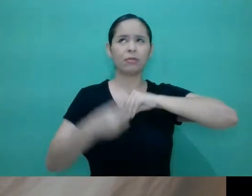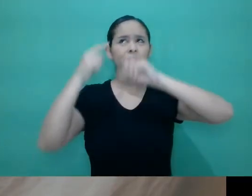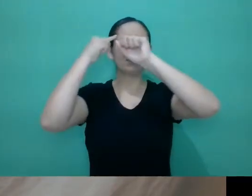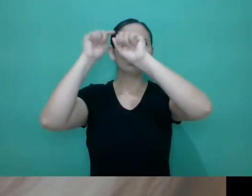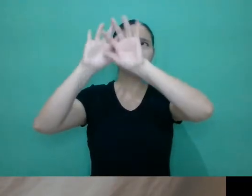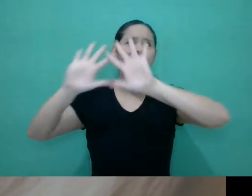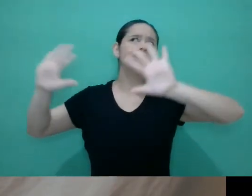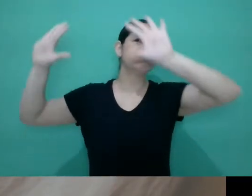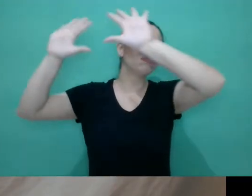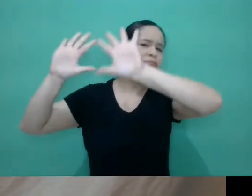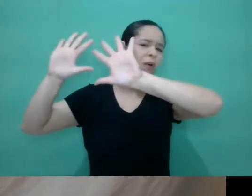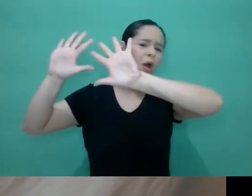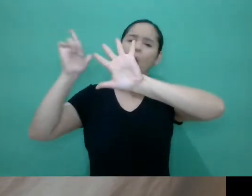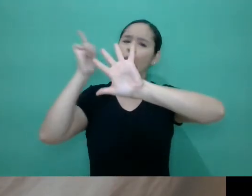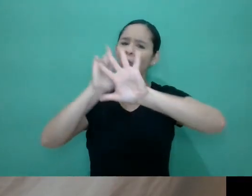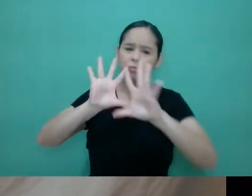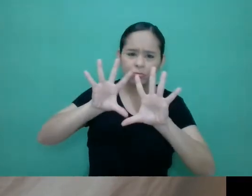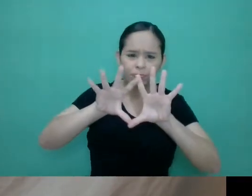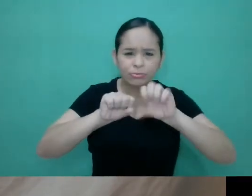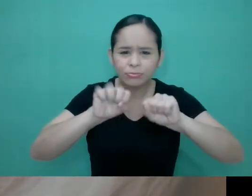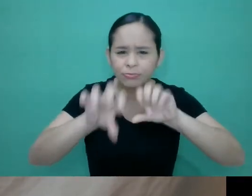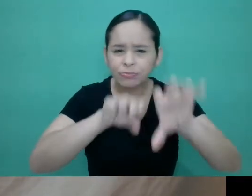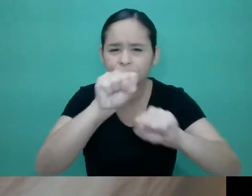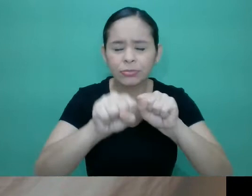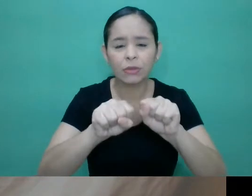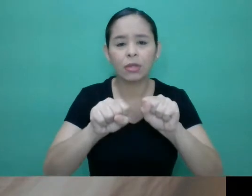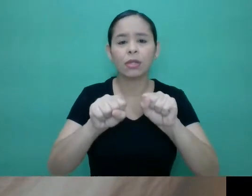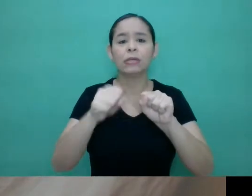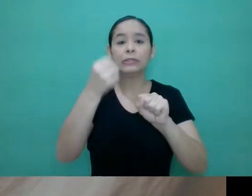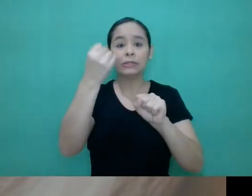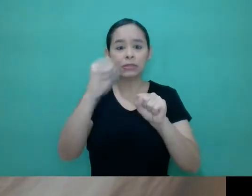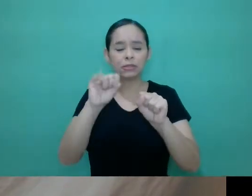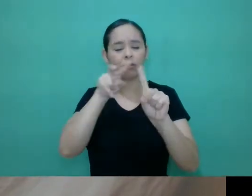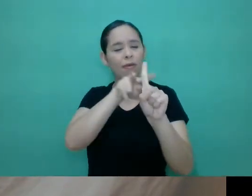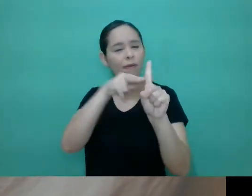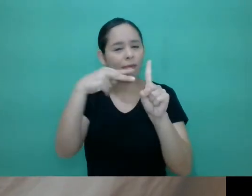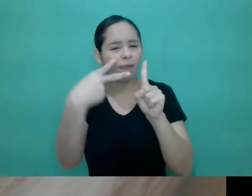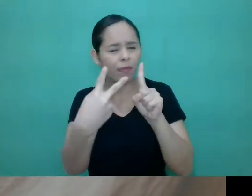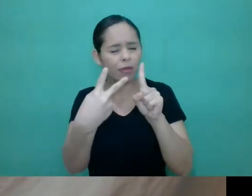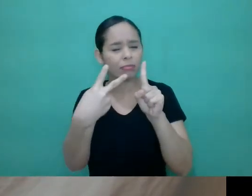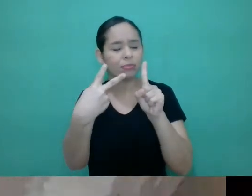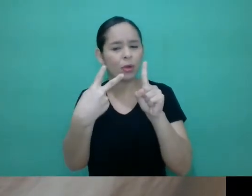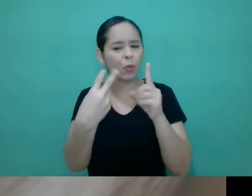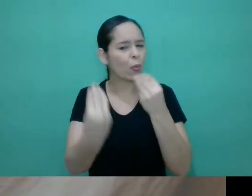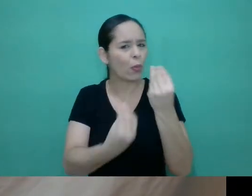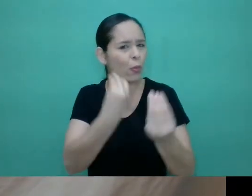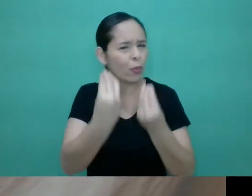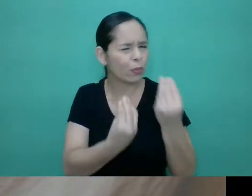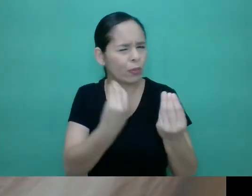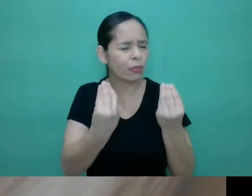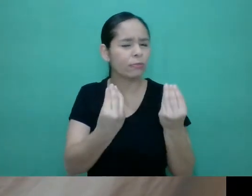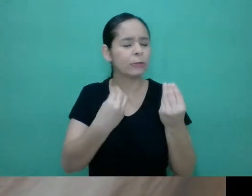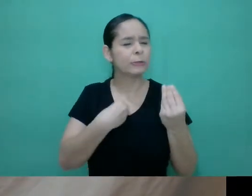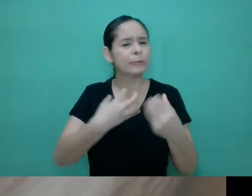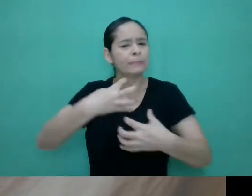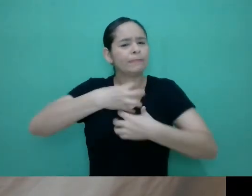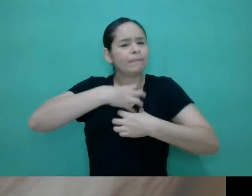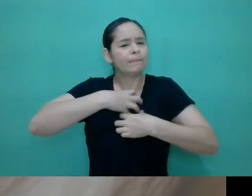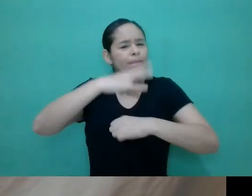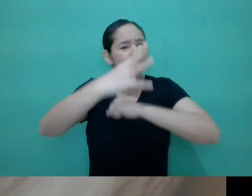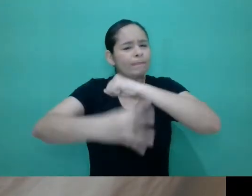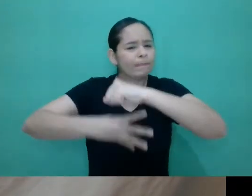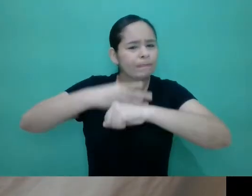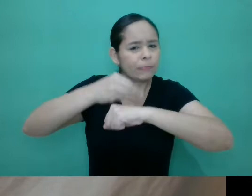concreto, pelo sentido que você dá nessa observação do concreto, pelo ato indutivo e também pelo